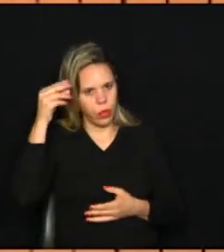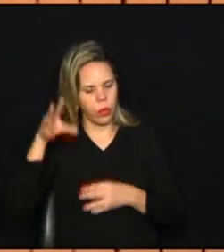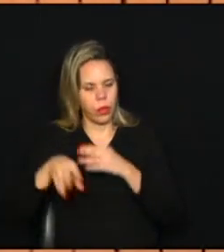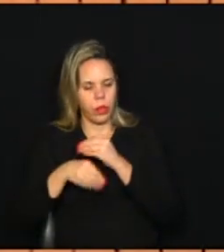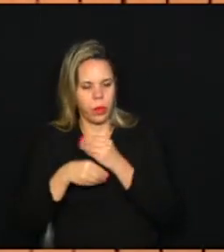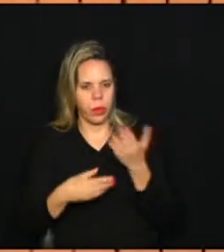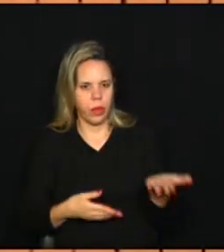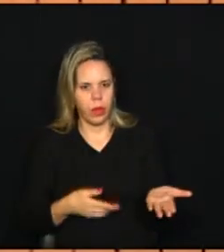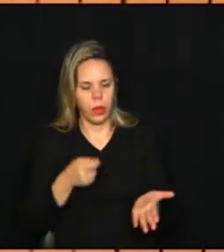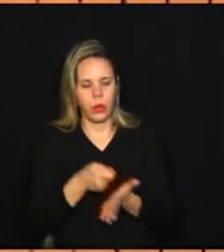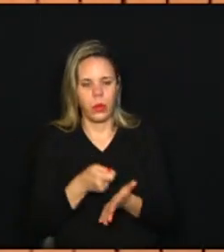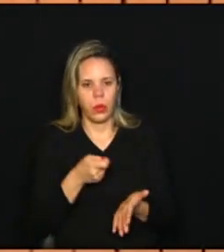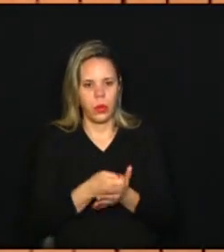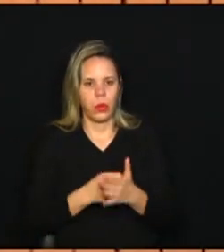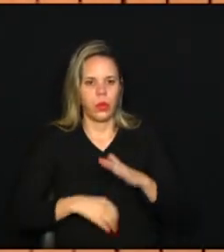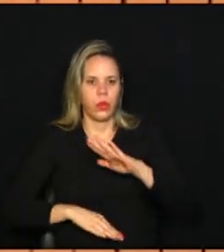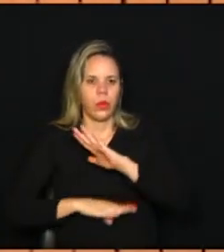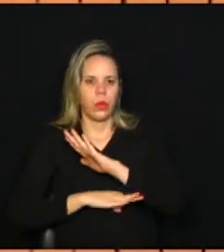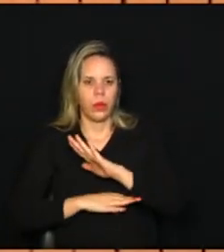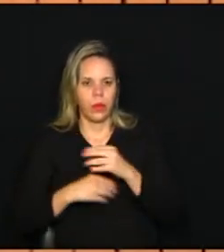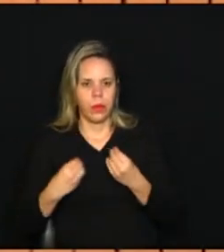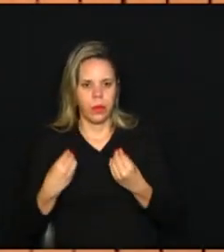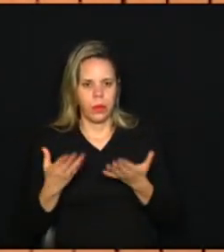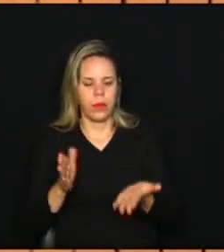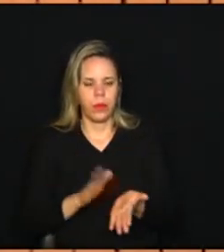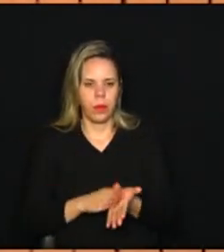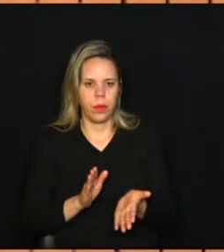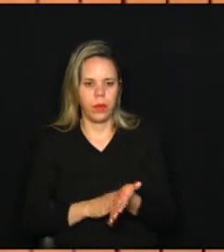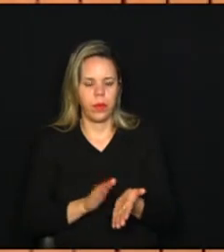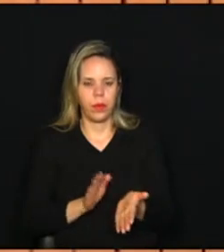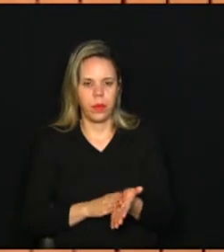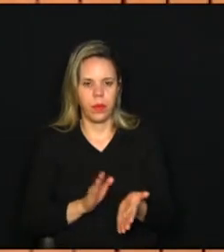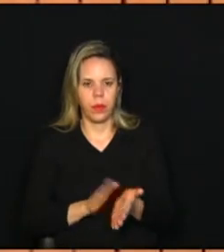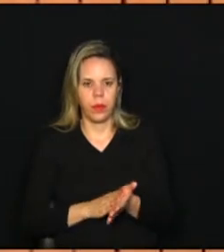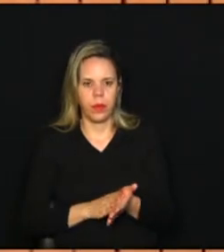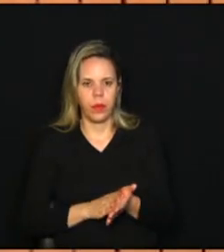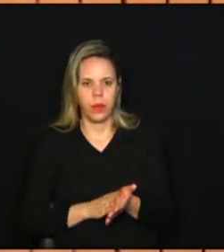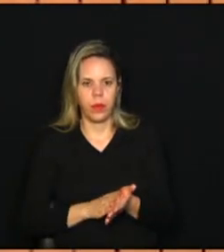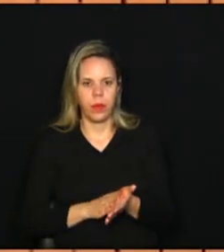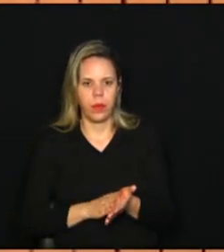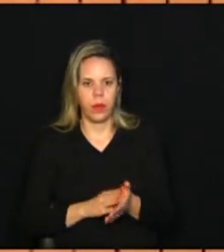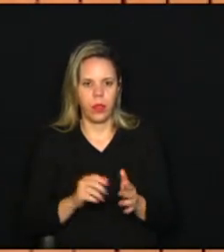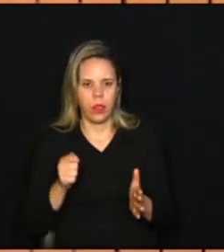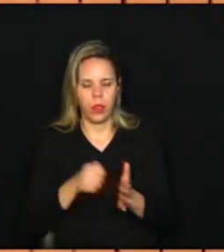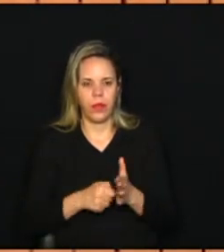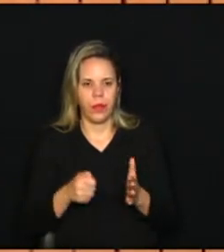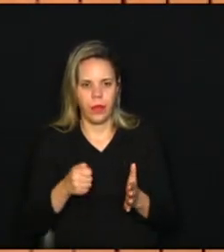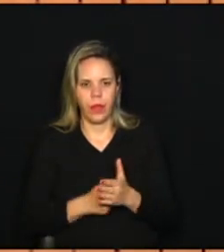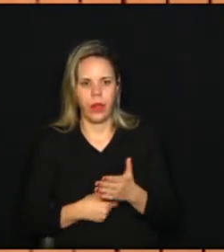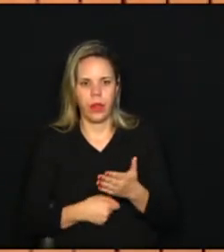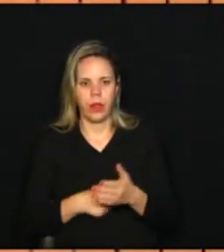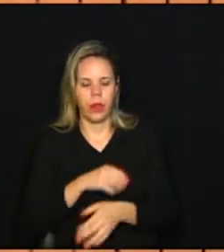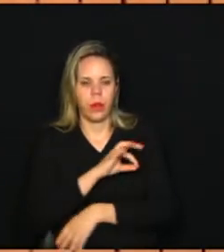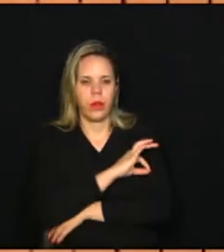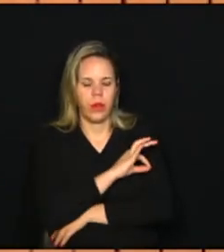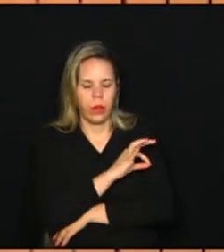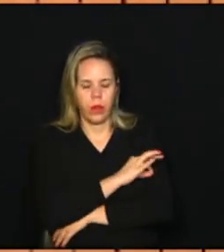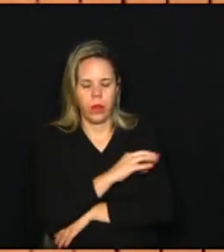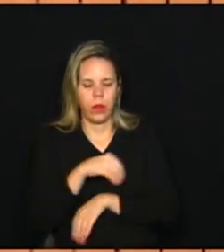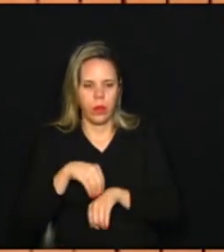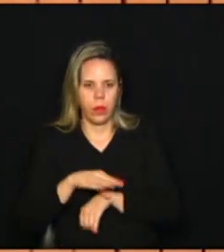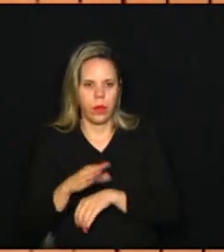e as obrigações do Legislativo de estar cobrando alguns posicionamentos do Executivo. Mas eu vou passar